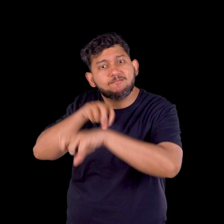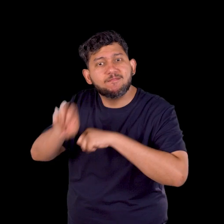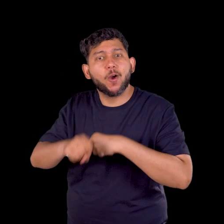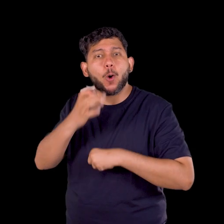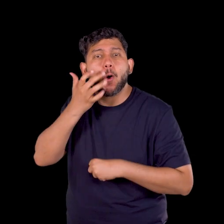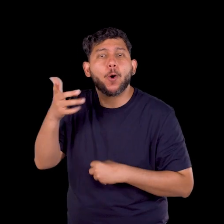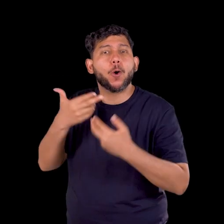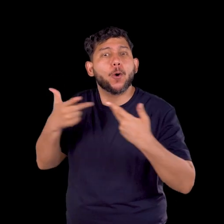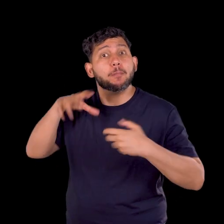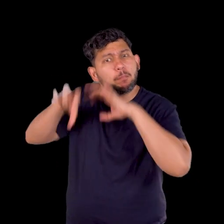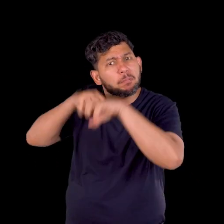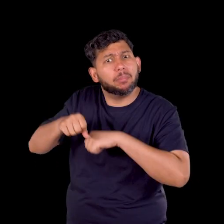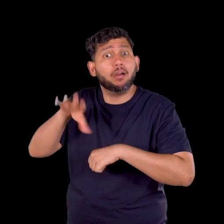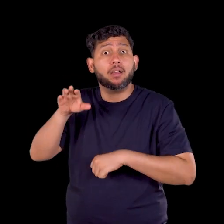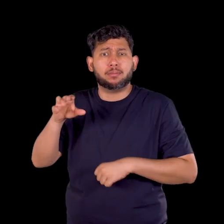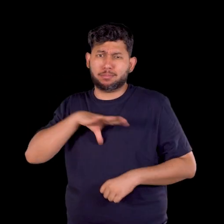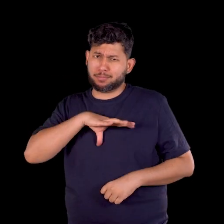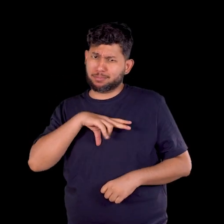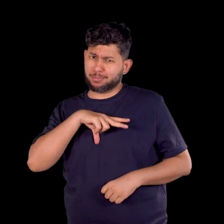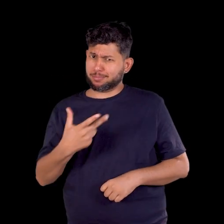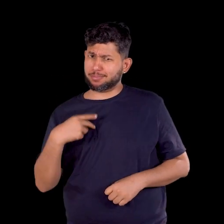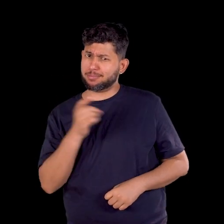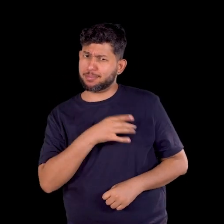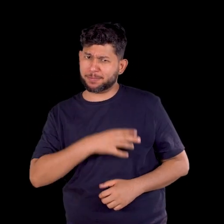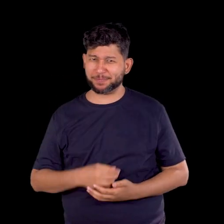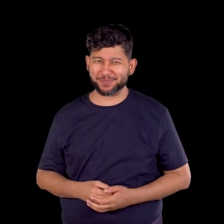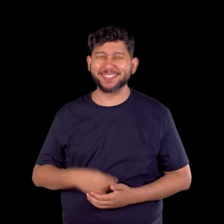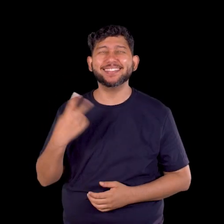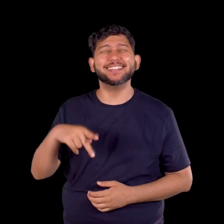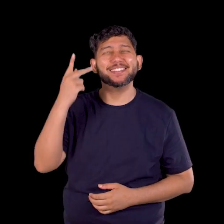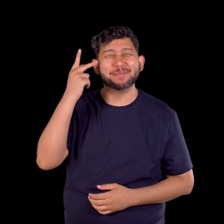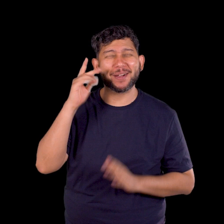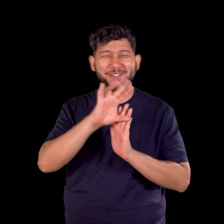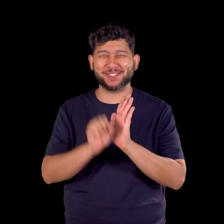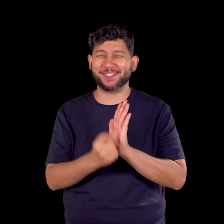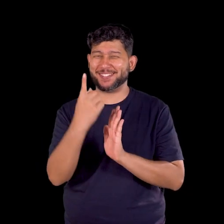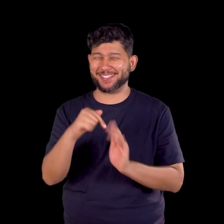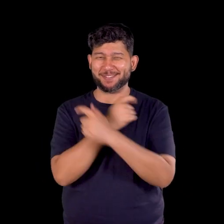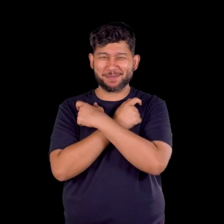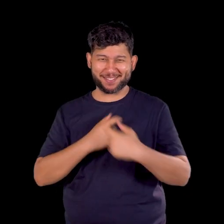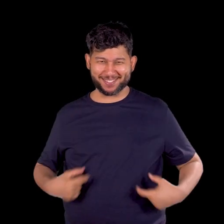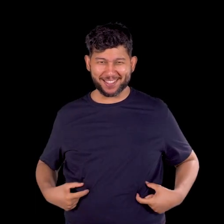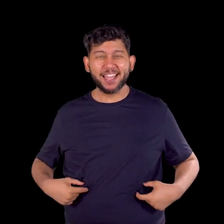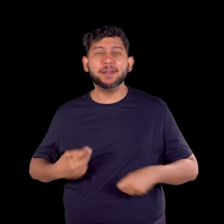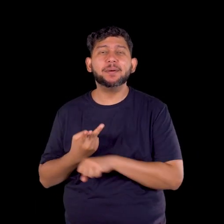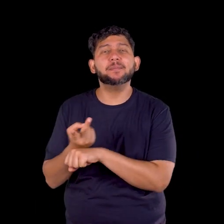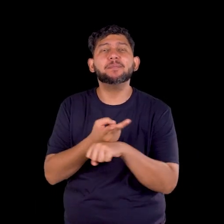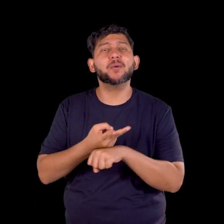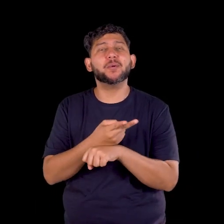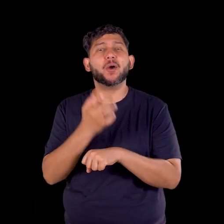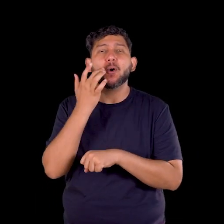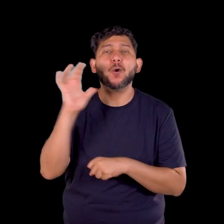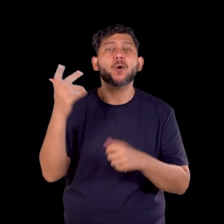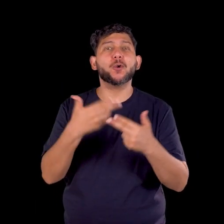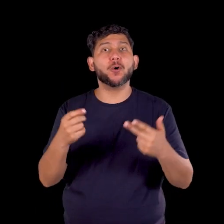metais preciosos. No século XVII, os bandeirantes paulistas, em sua procura incessante por metais preciosos e